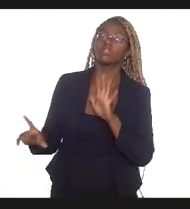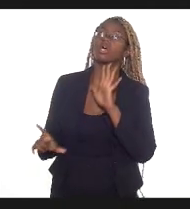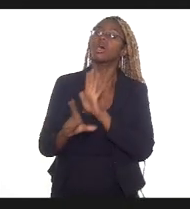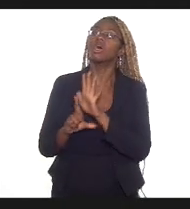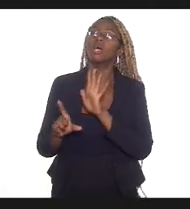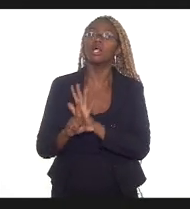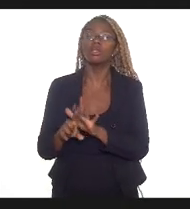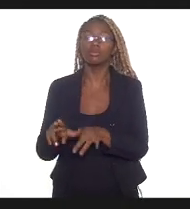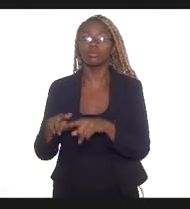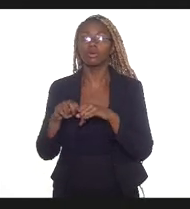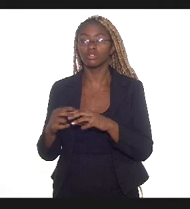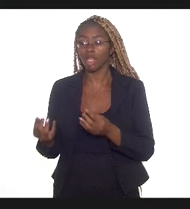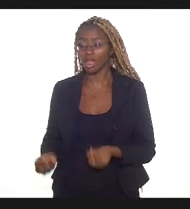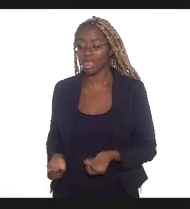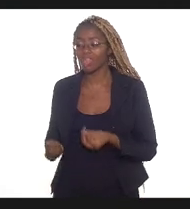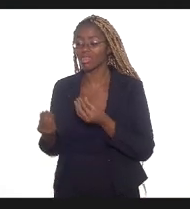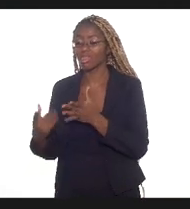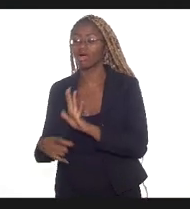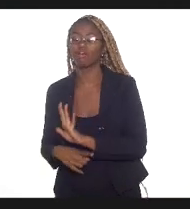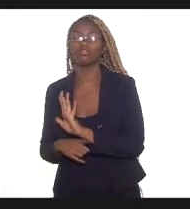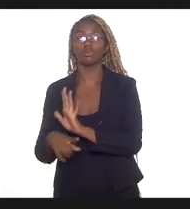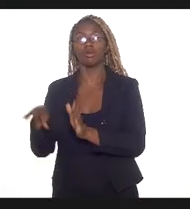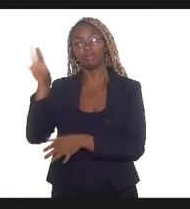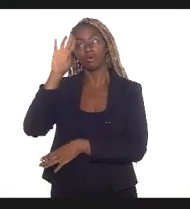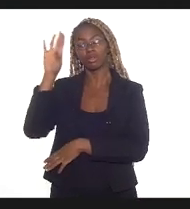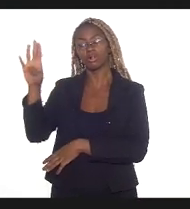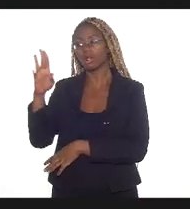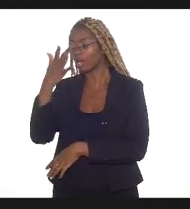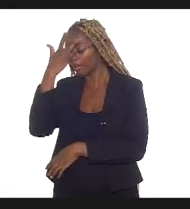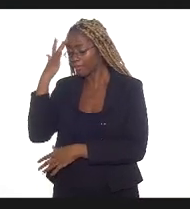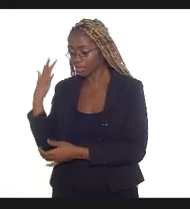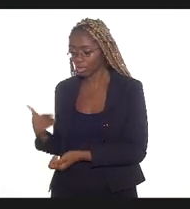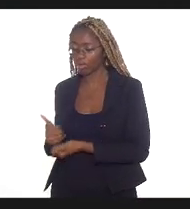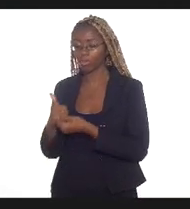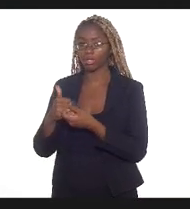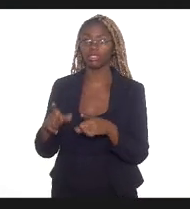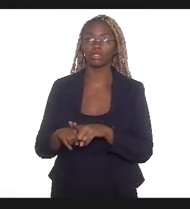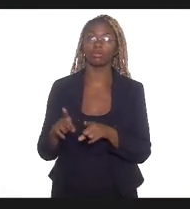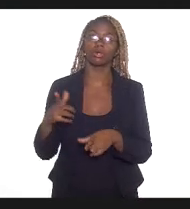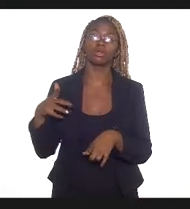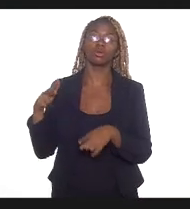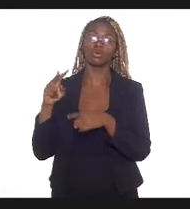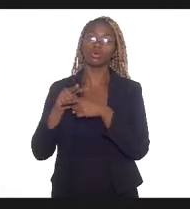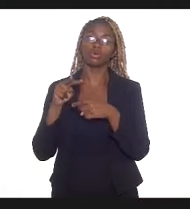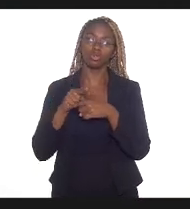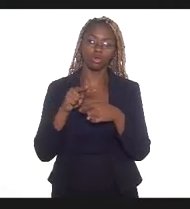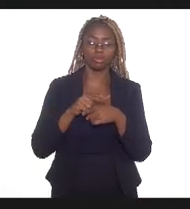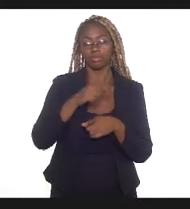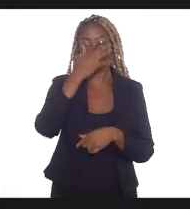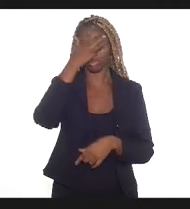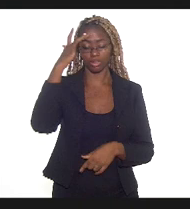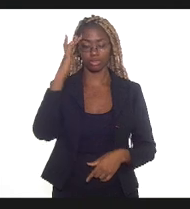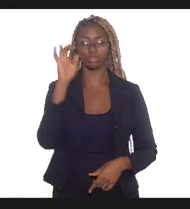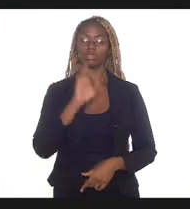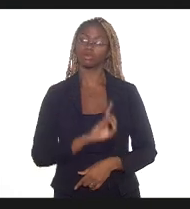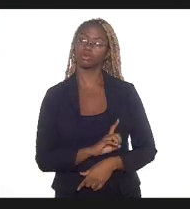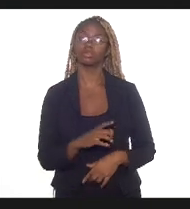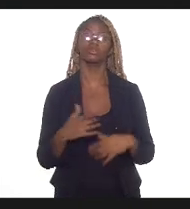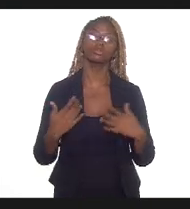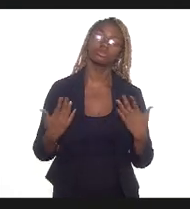prioridade para os acompanhantes, para os cuidadores e agora, obviamente, para as pessoas com deficiência. Então,